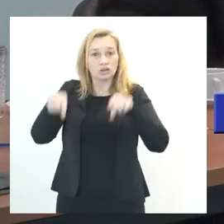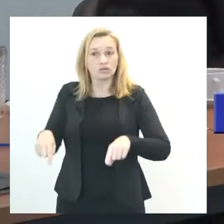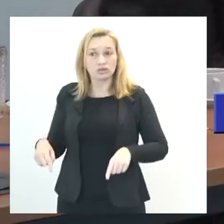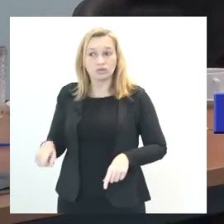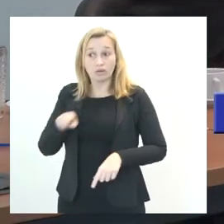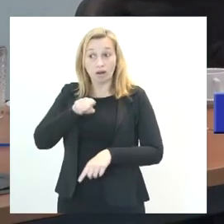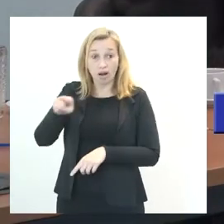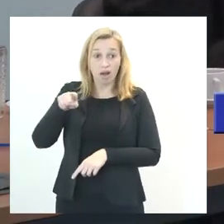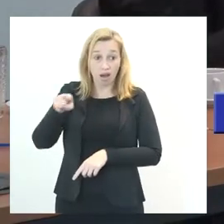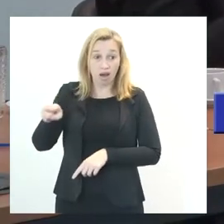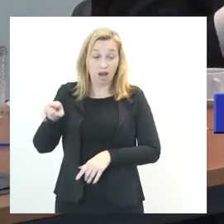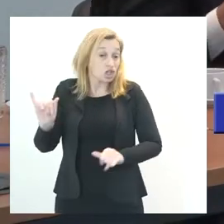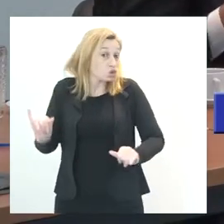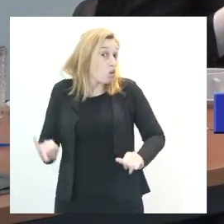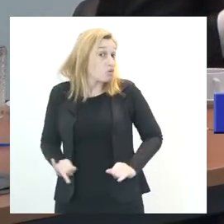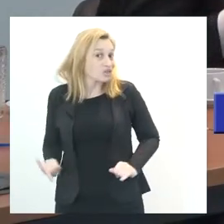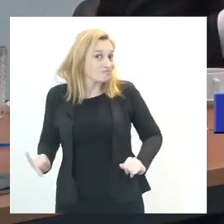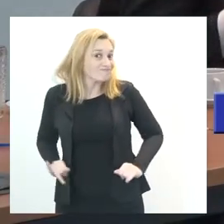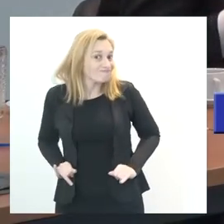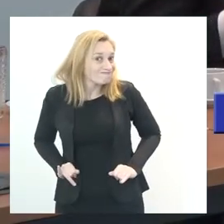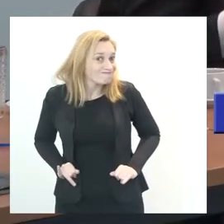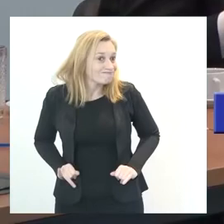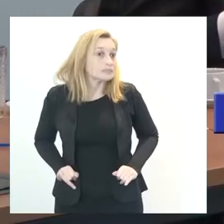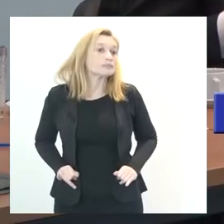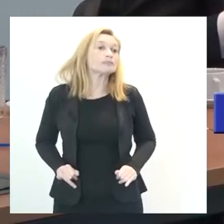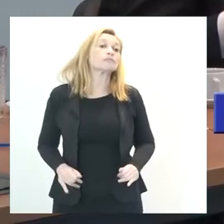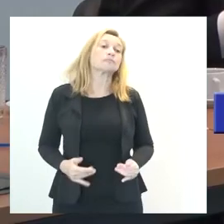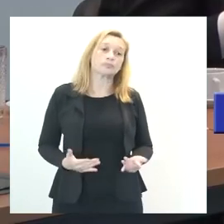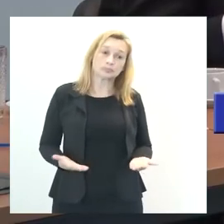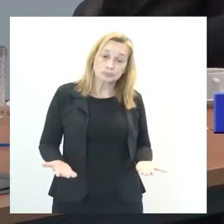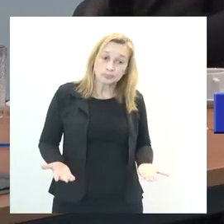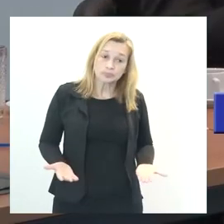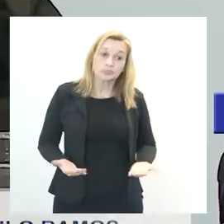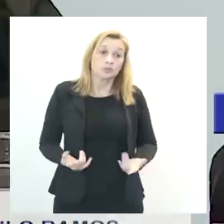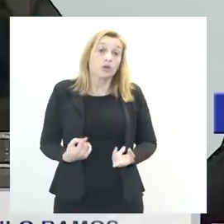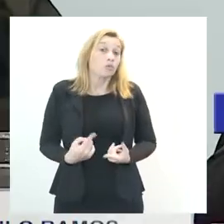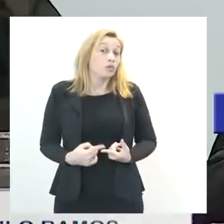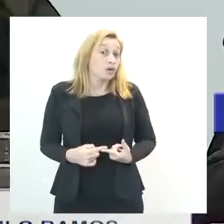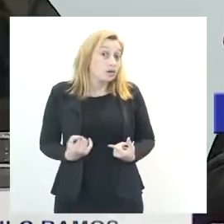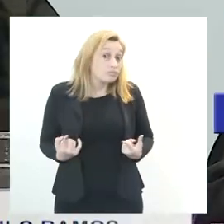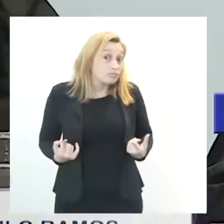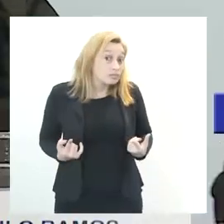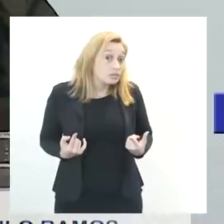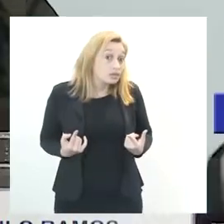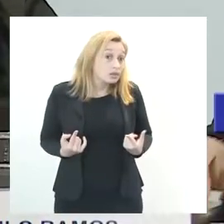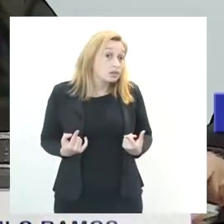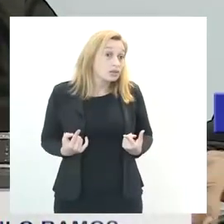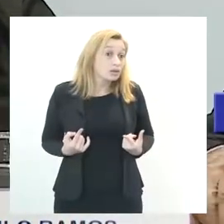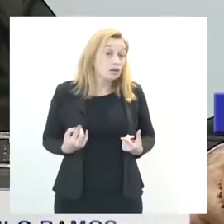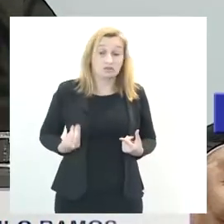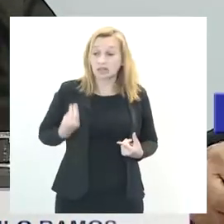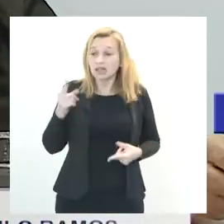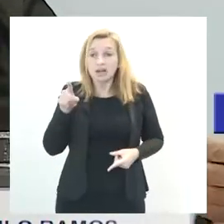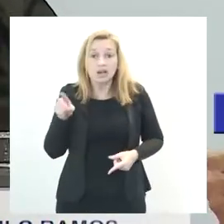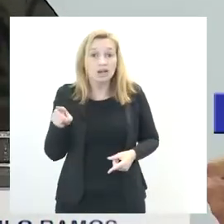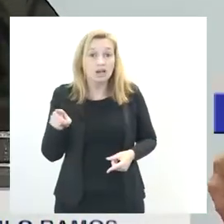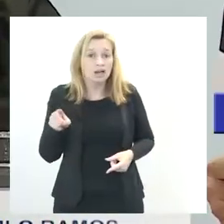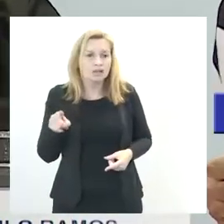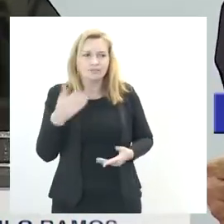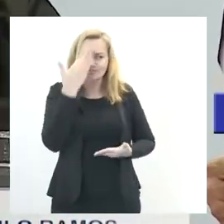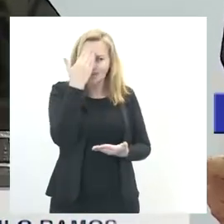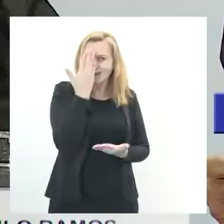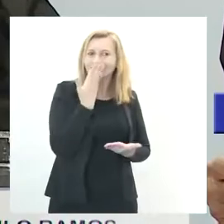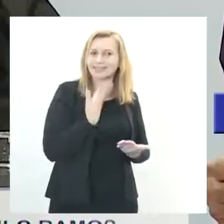ver com isso sofre um é porque estão ali acreditar